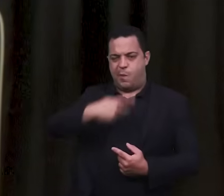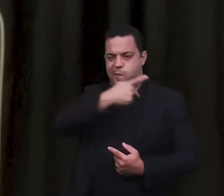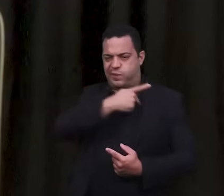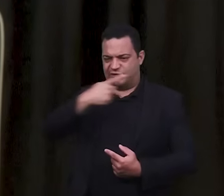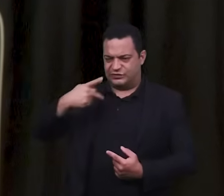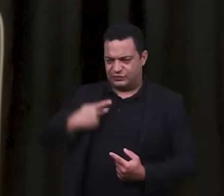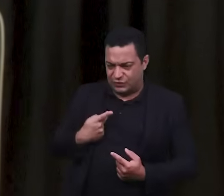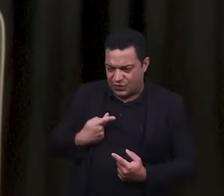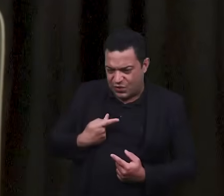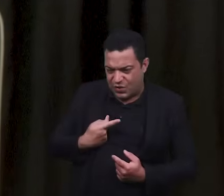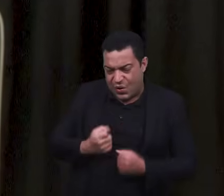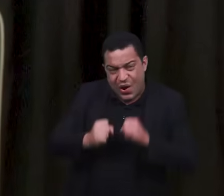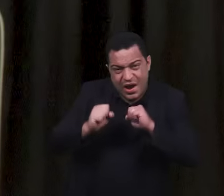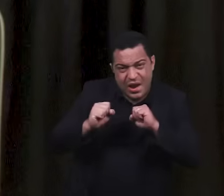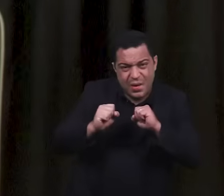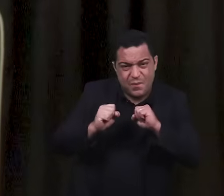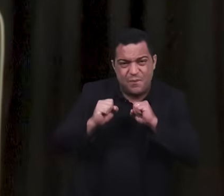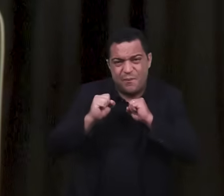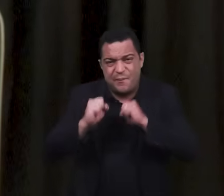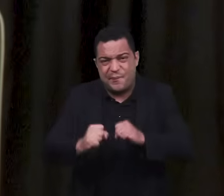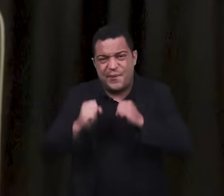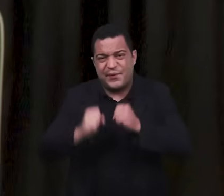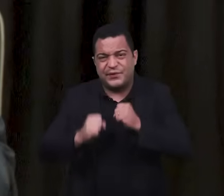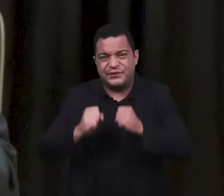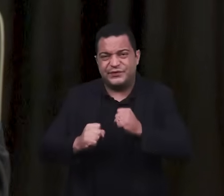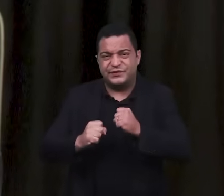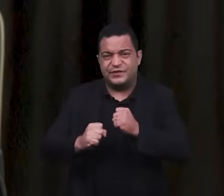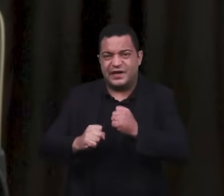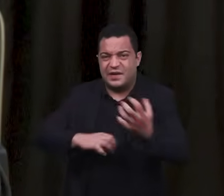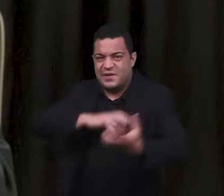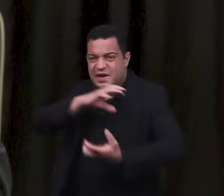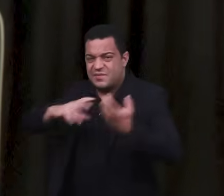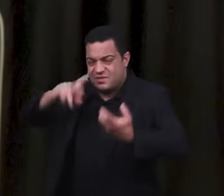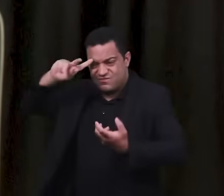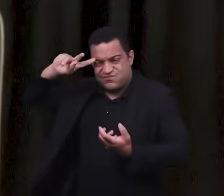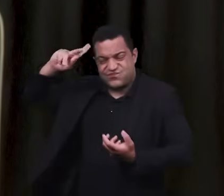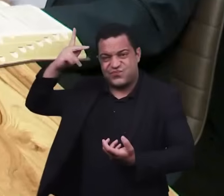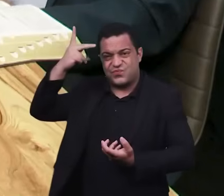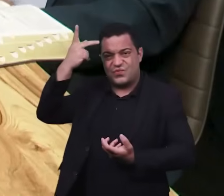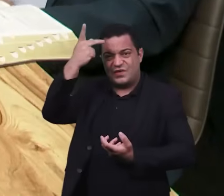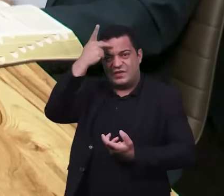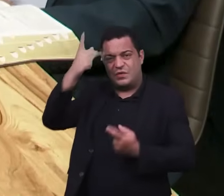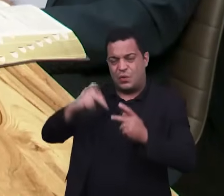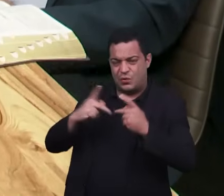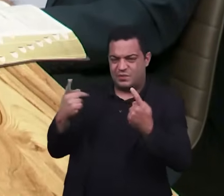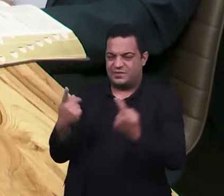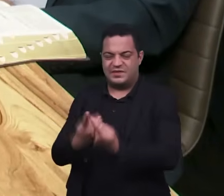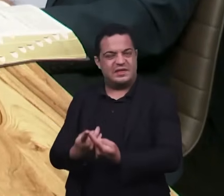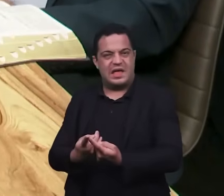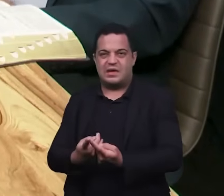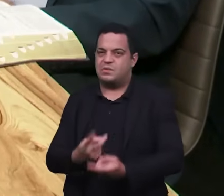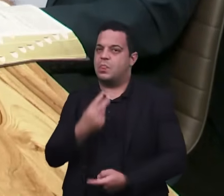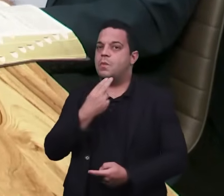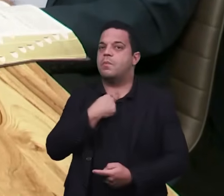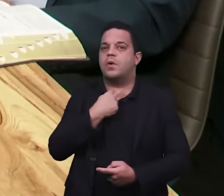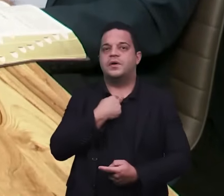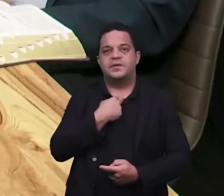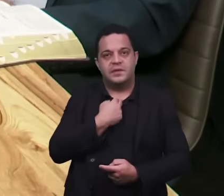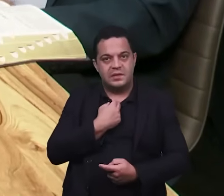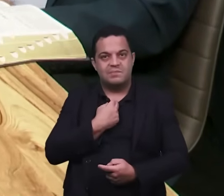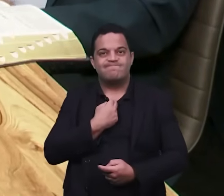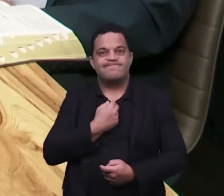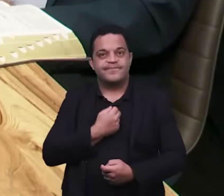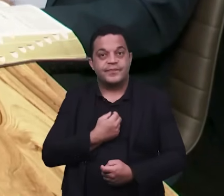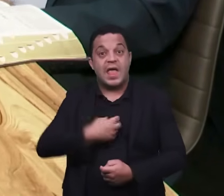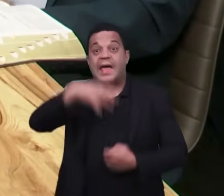irmos contrariar aquela ordenação, porque nós estaremos contrariando a nós próprios, né? E Gilson, isso é algo